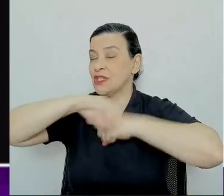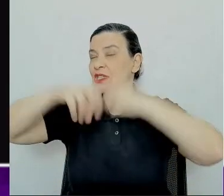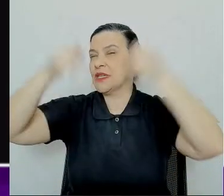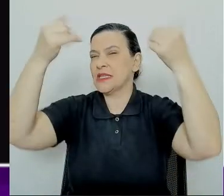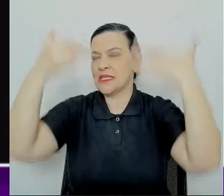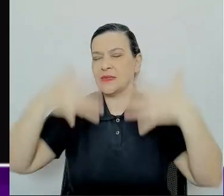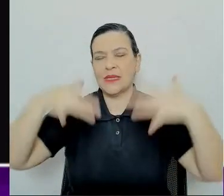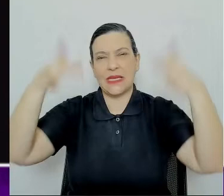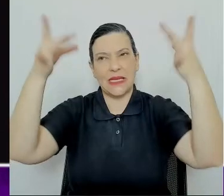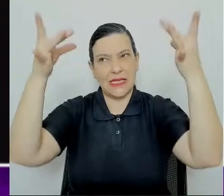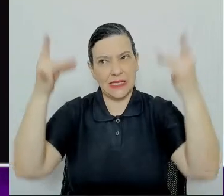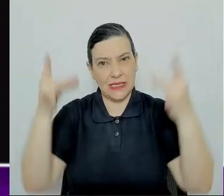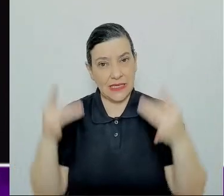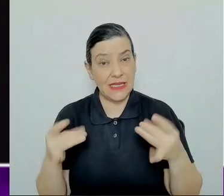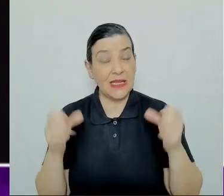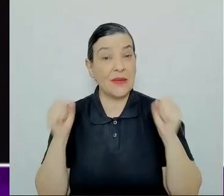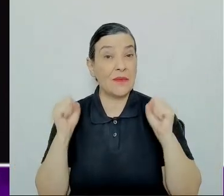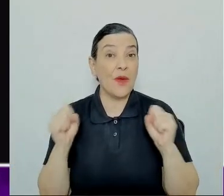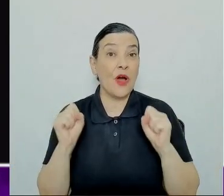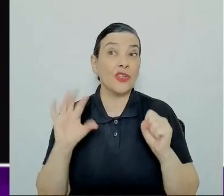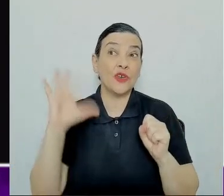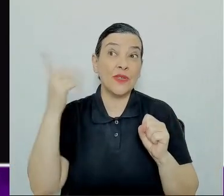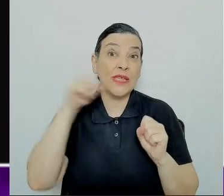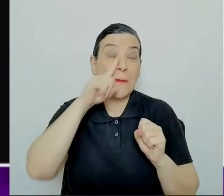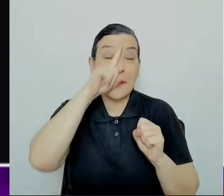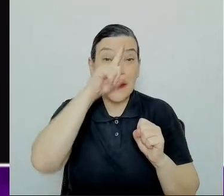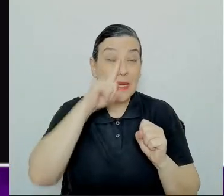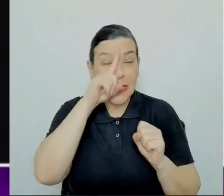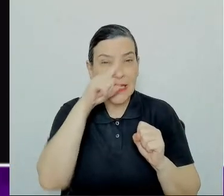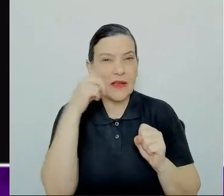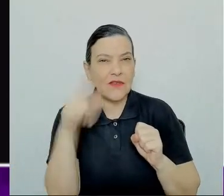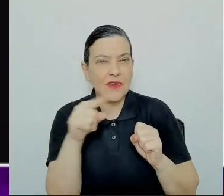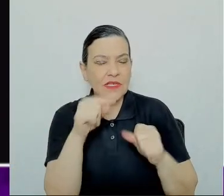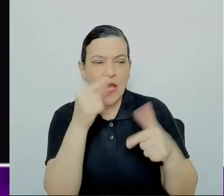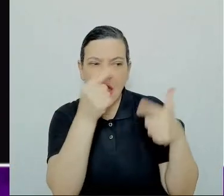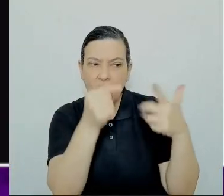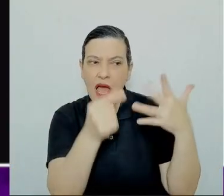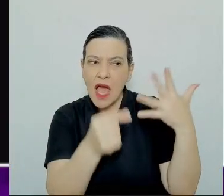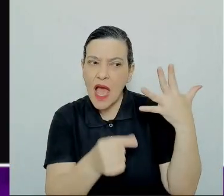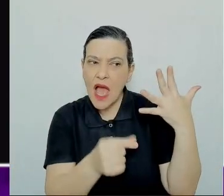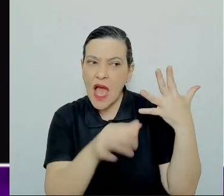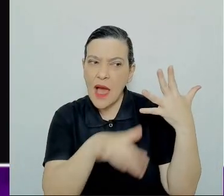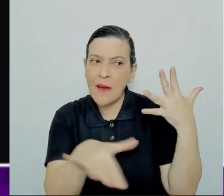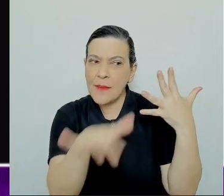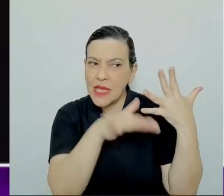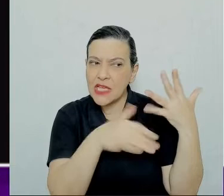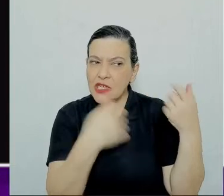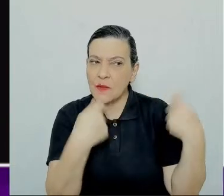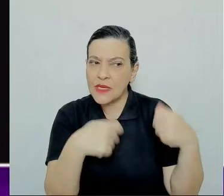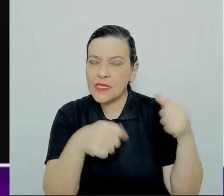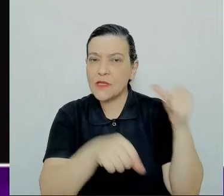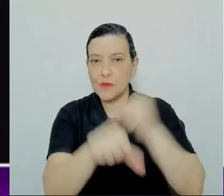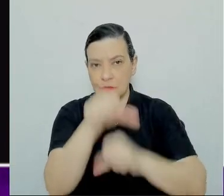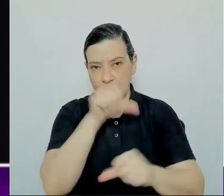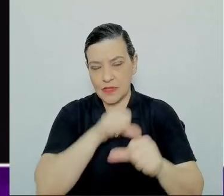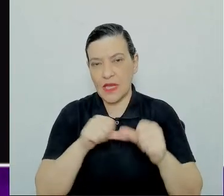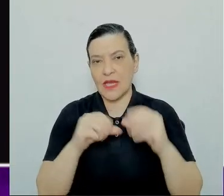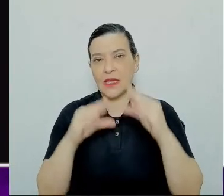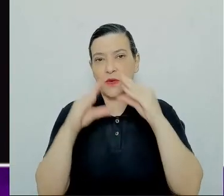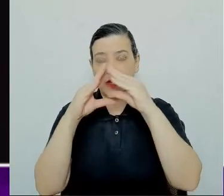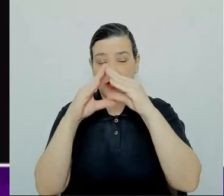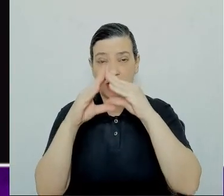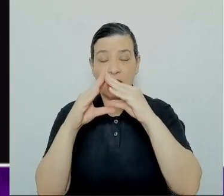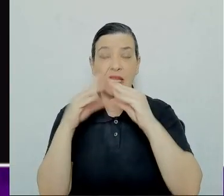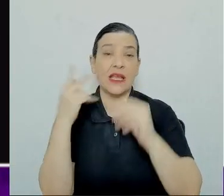né, de possibilidades e eu vou avaliar o que eu preciso administrar dentro do meu ambiente. E o Azure Sentinel, ele é